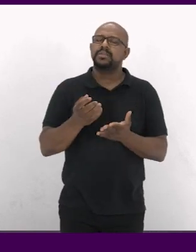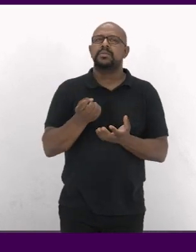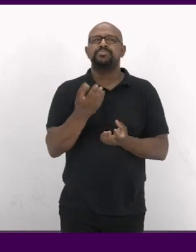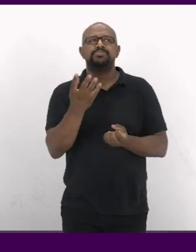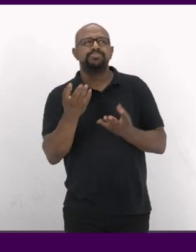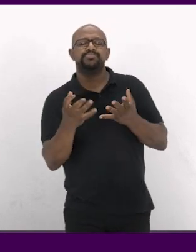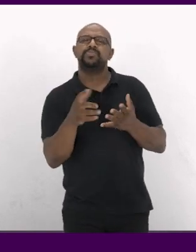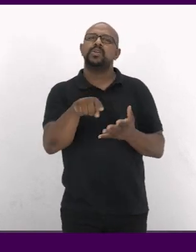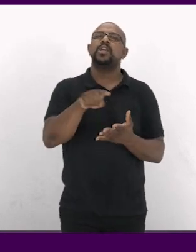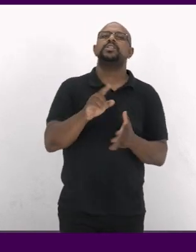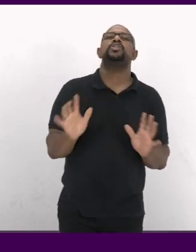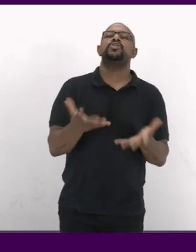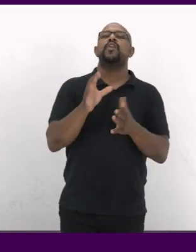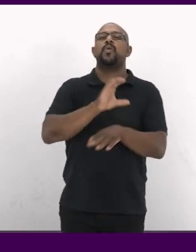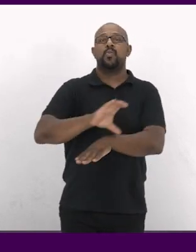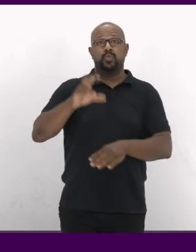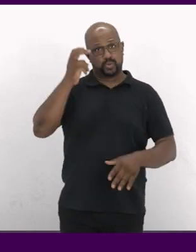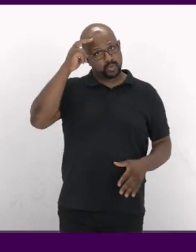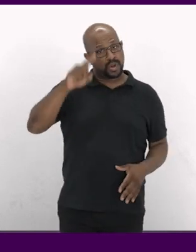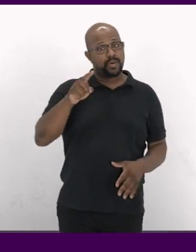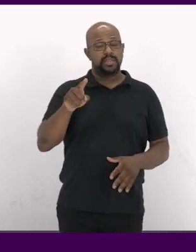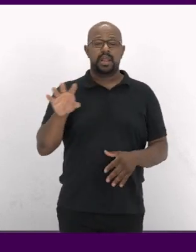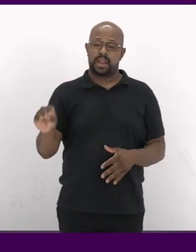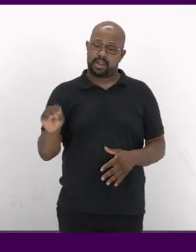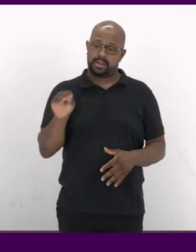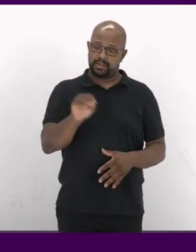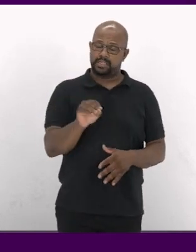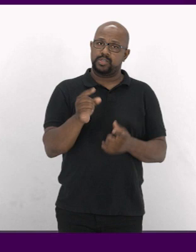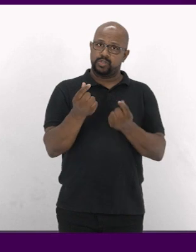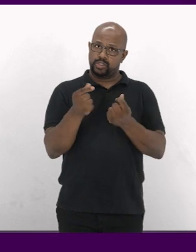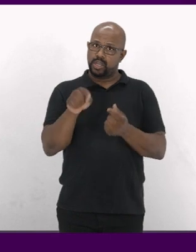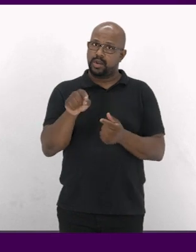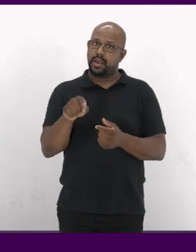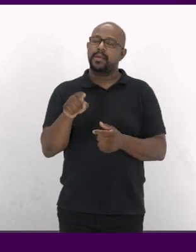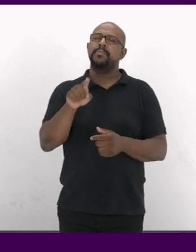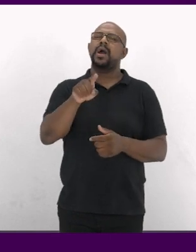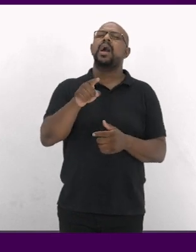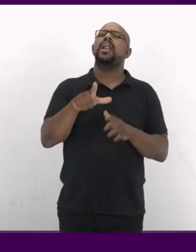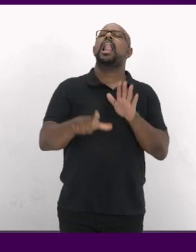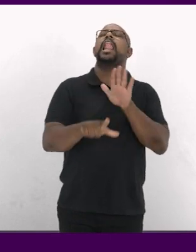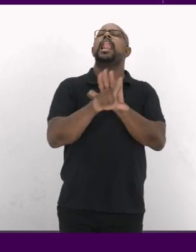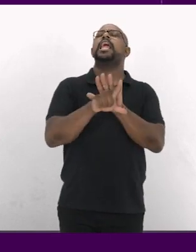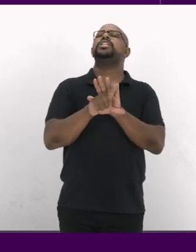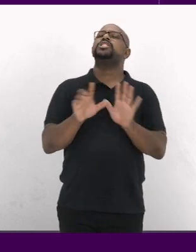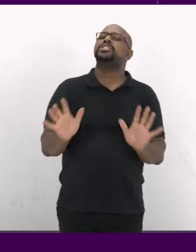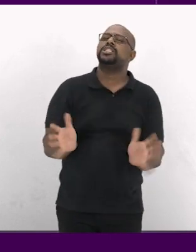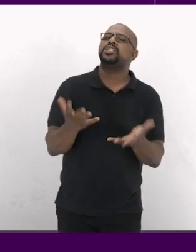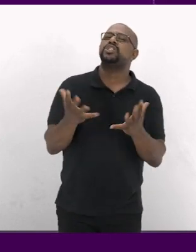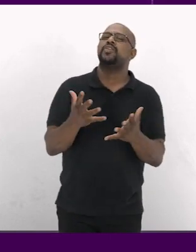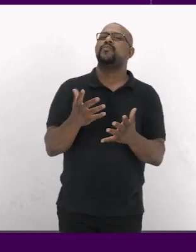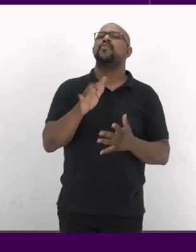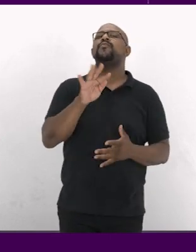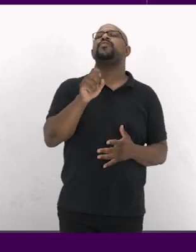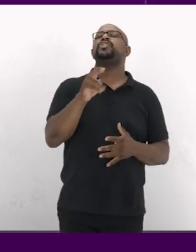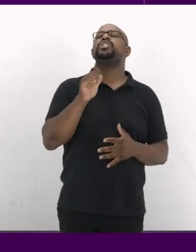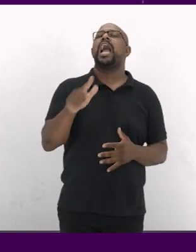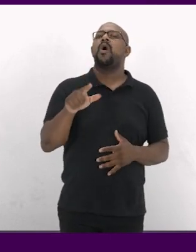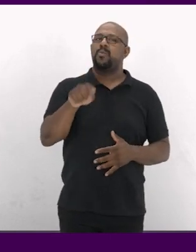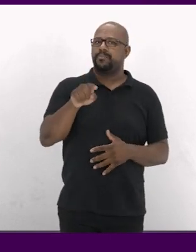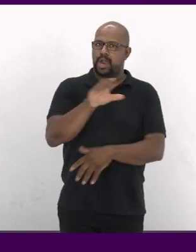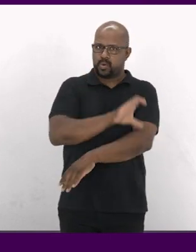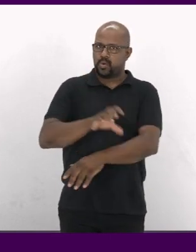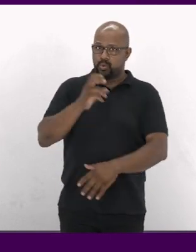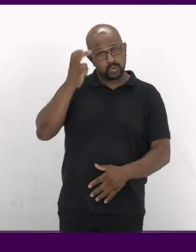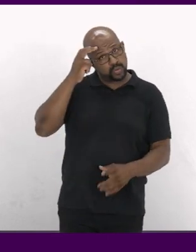cultura. Ocorre quando o patrocinador realiza a transferência dos recursos financeiros por meio de uma lei de incentivo fiscal à